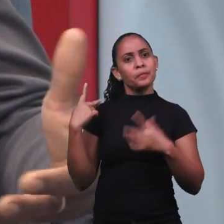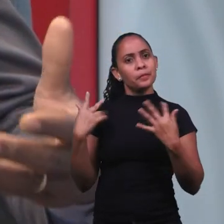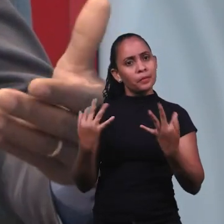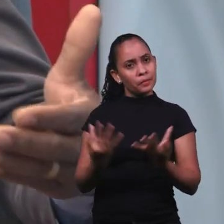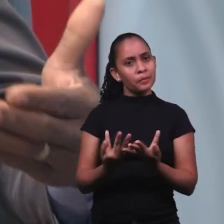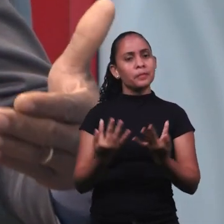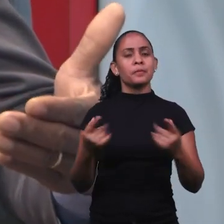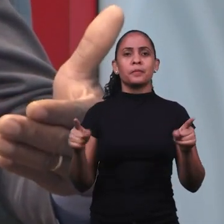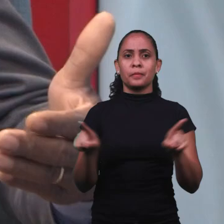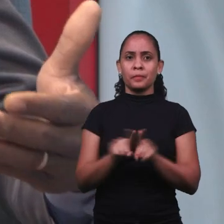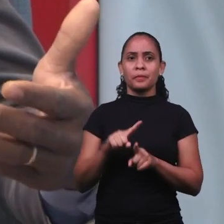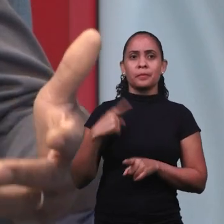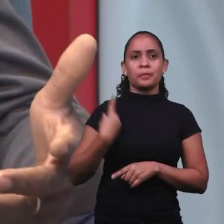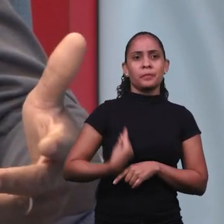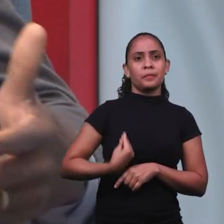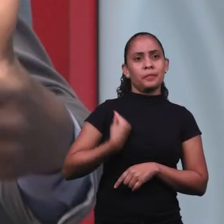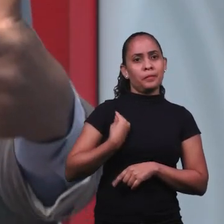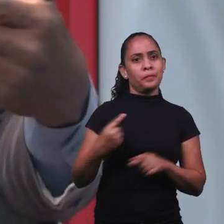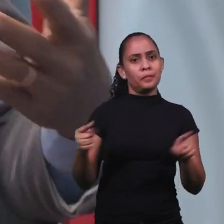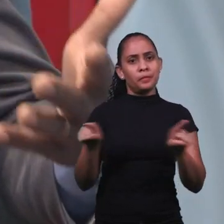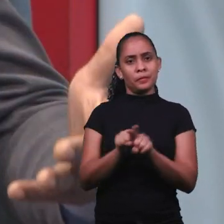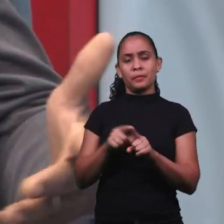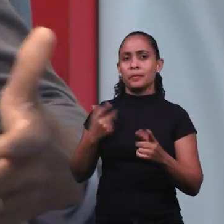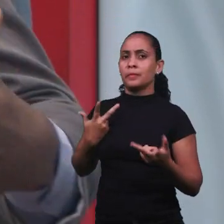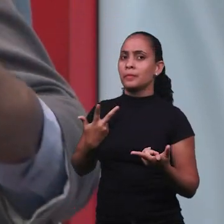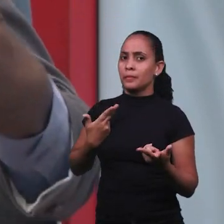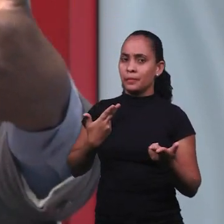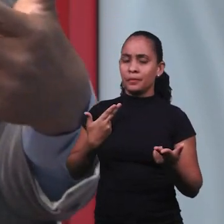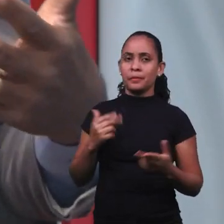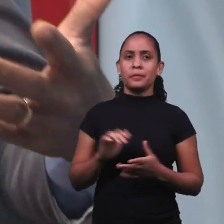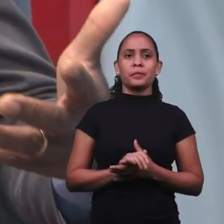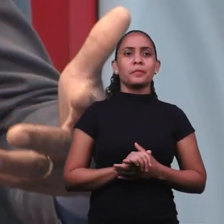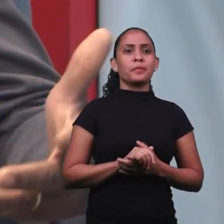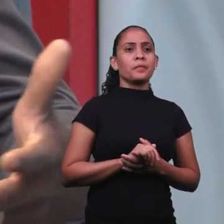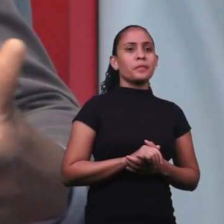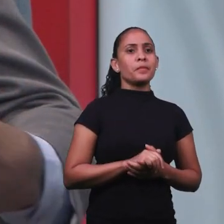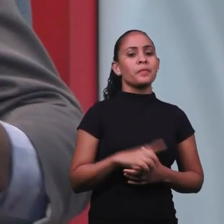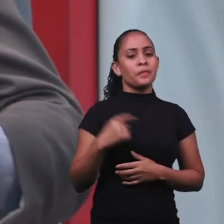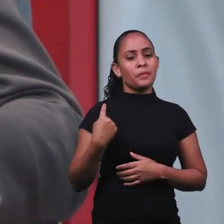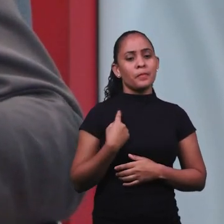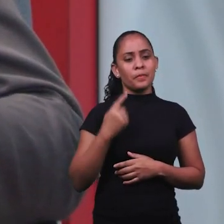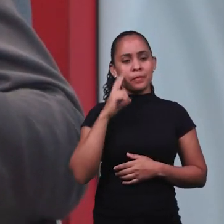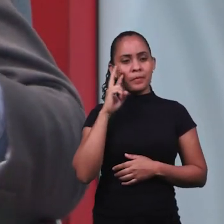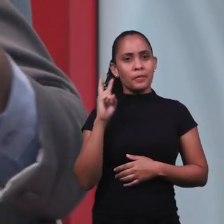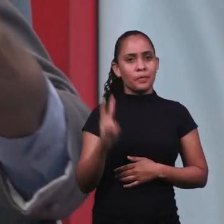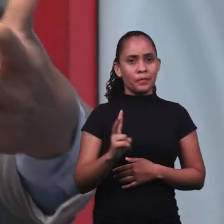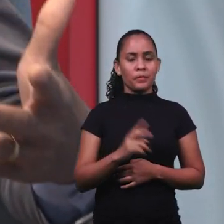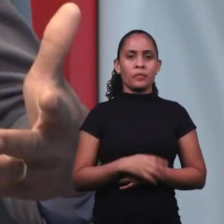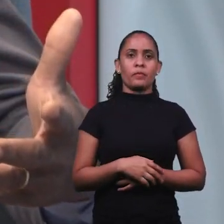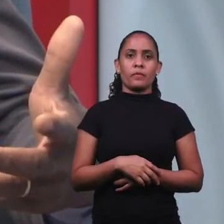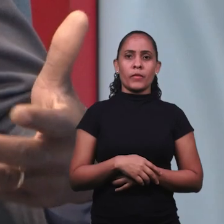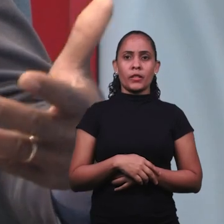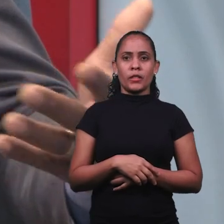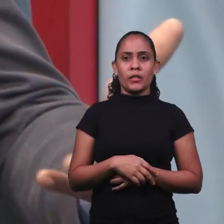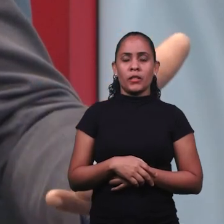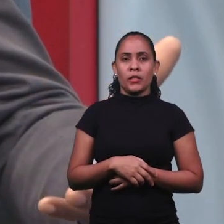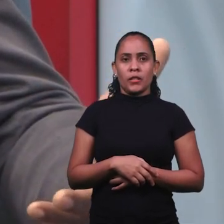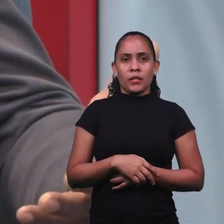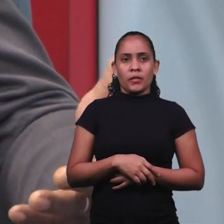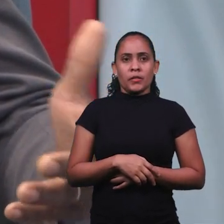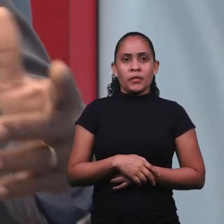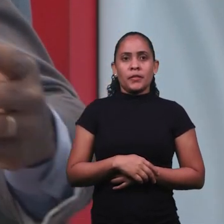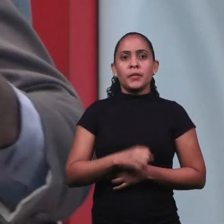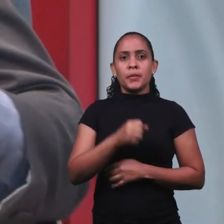família. E nós vivemos isso na prática, porque a gente vê os nossos idosos, a disponibilidade de realizar a